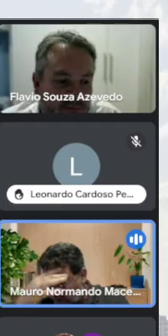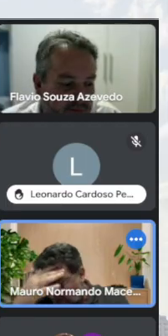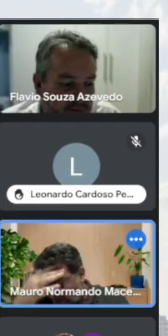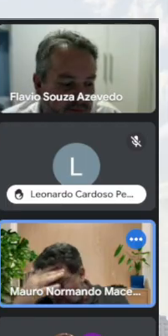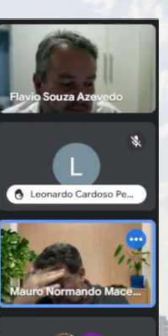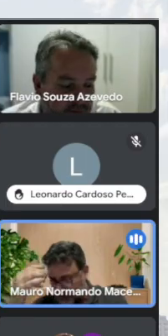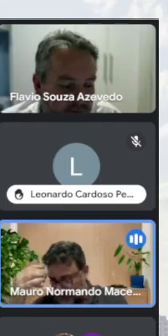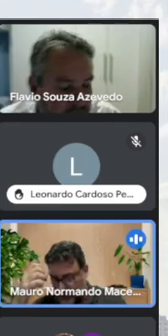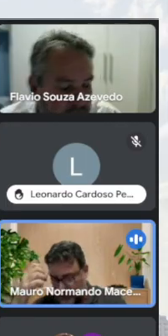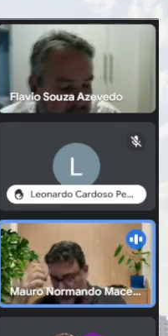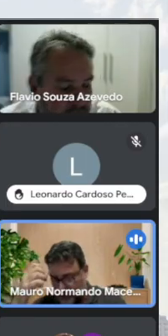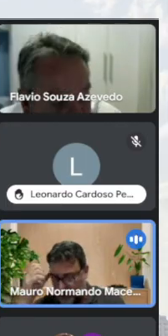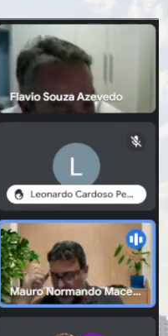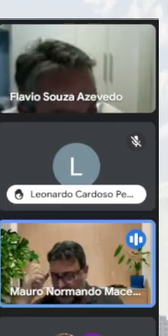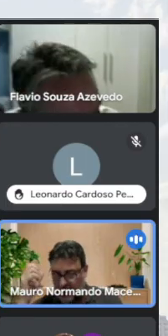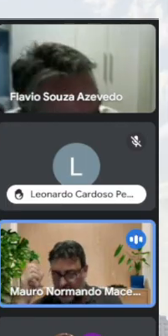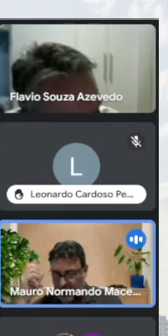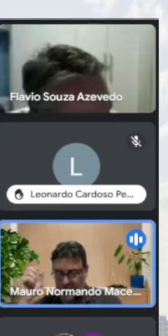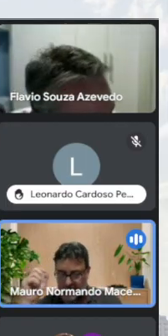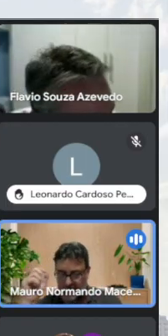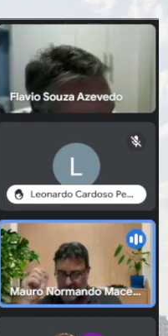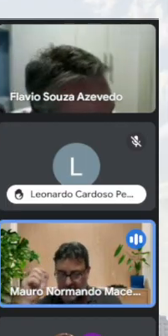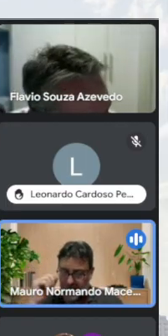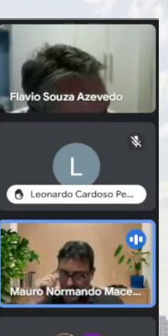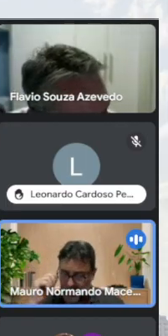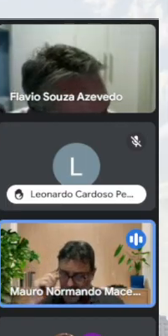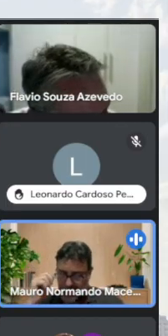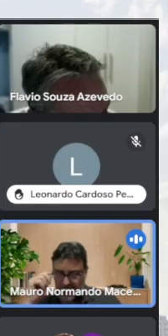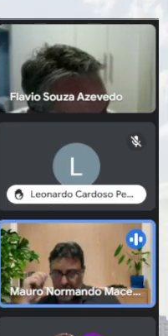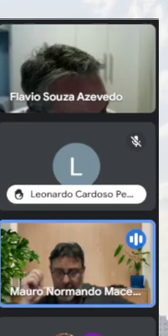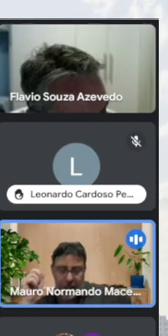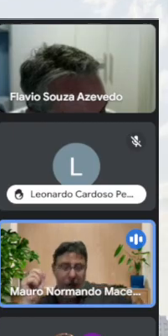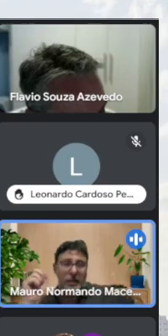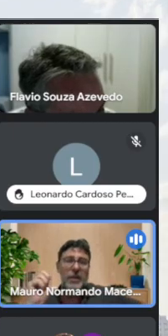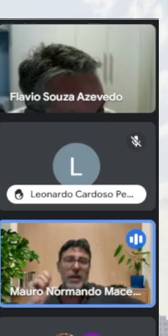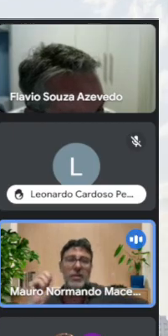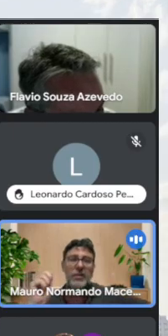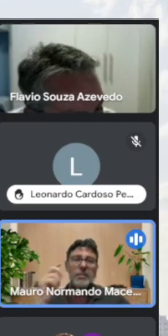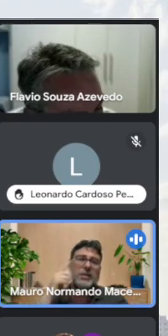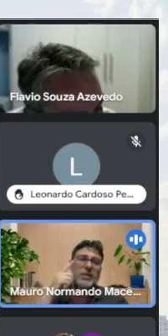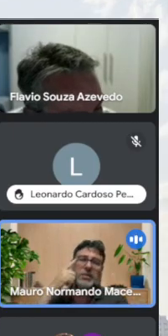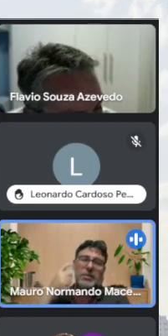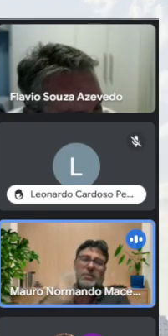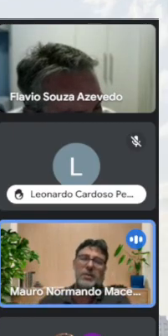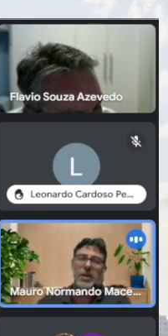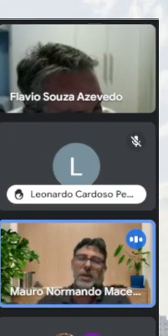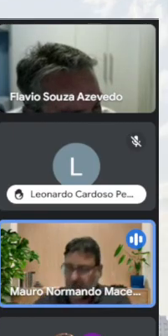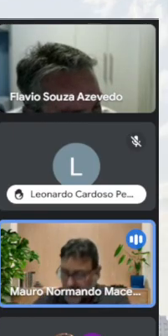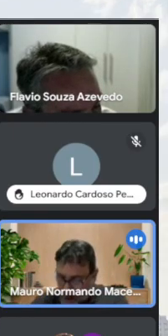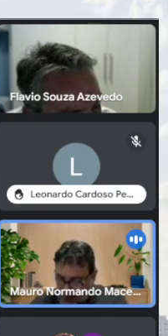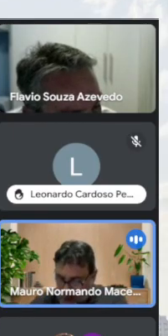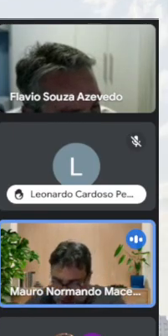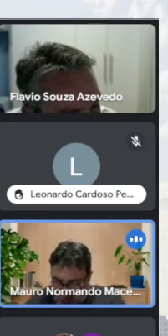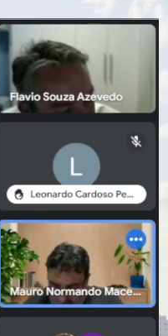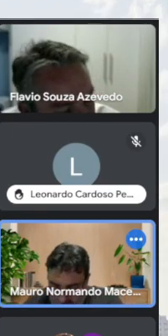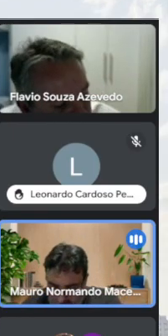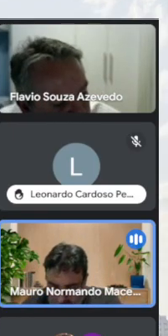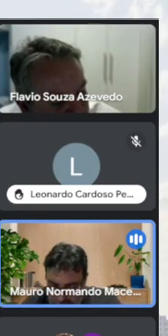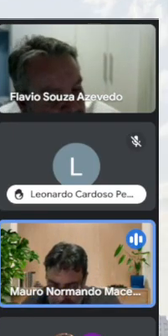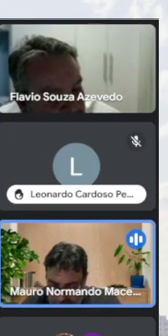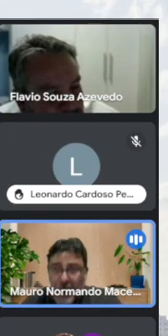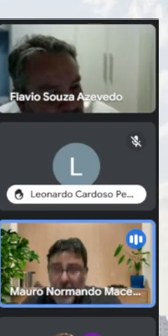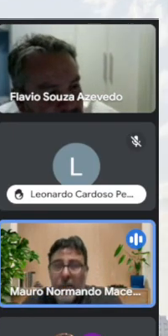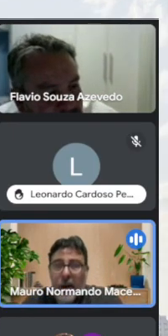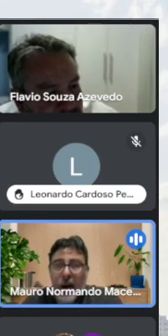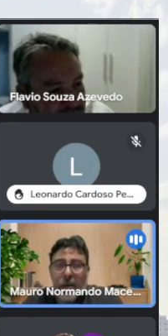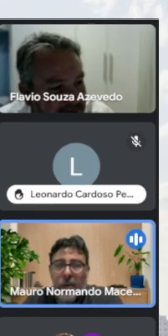fiquei, assim, eu fiquei curioso para saber. E outra coisa que eu me lembrei também quando você apresentou esses projetos, eu me lembrei